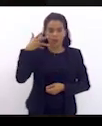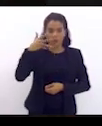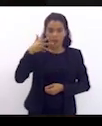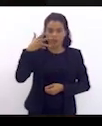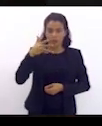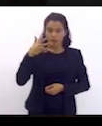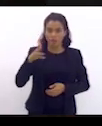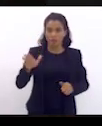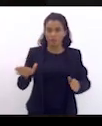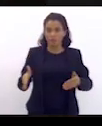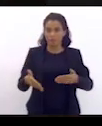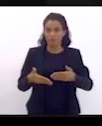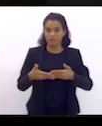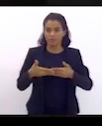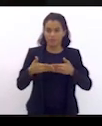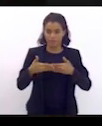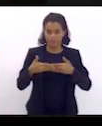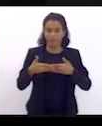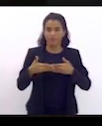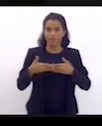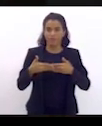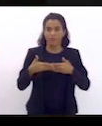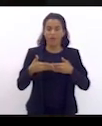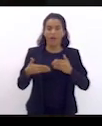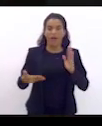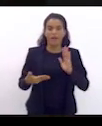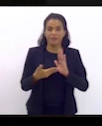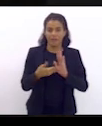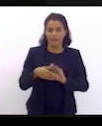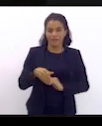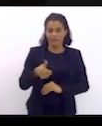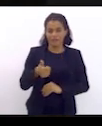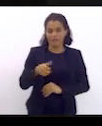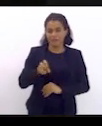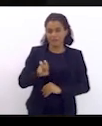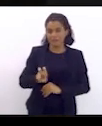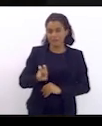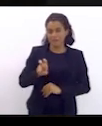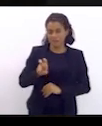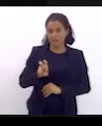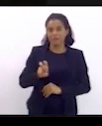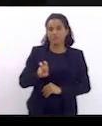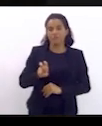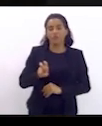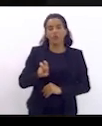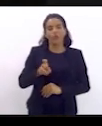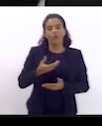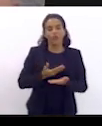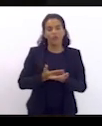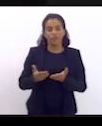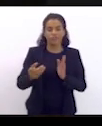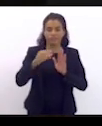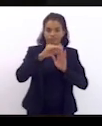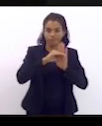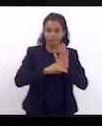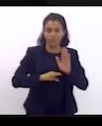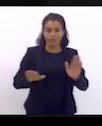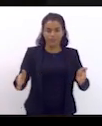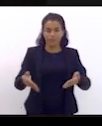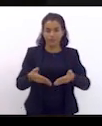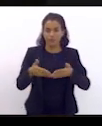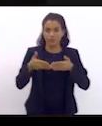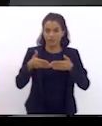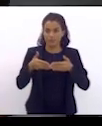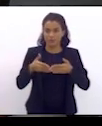inscrito a presidência suspende a sessão até às 15 horas quando retornaremos com a ordem do dia está suspensa